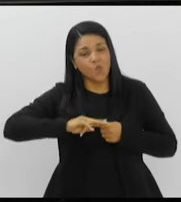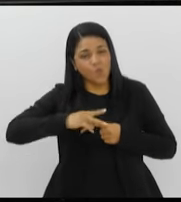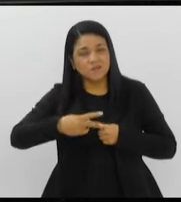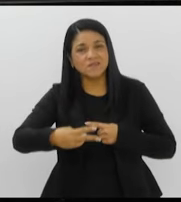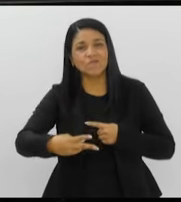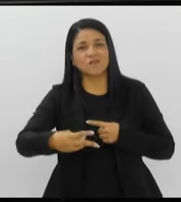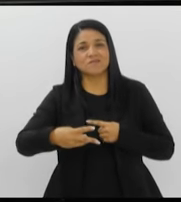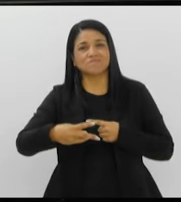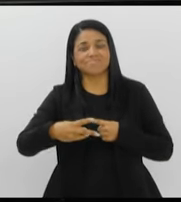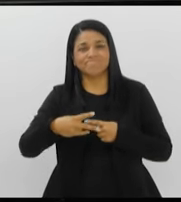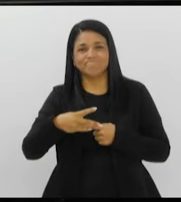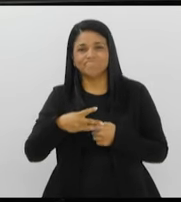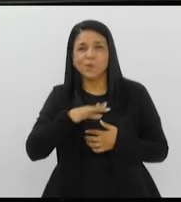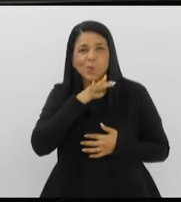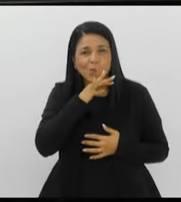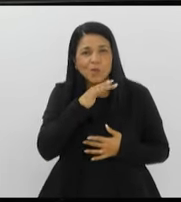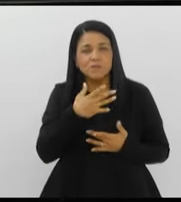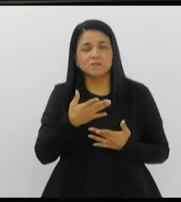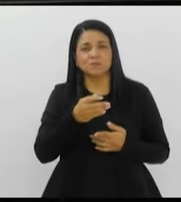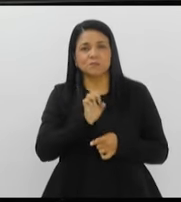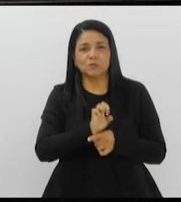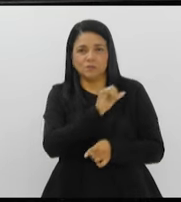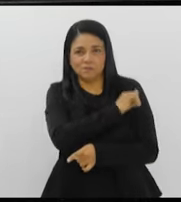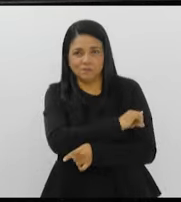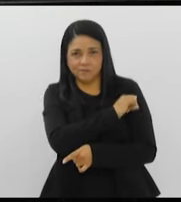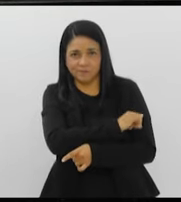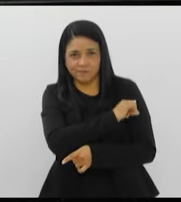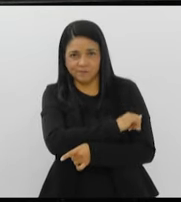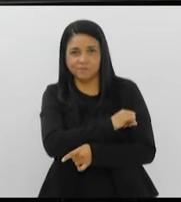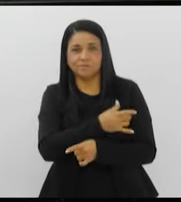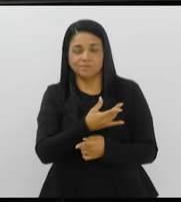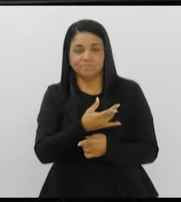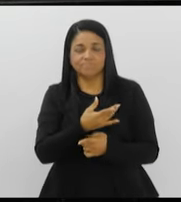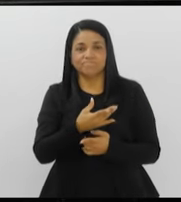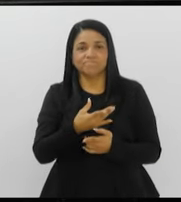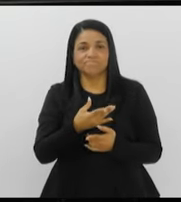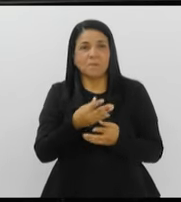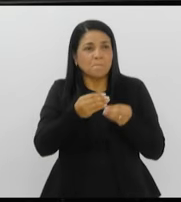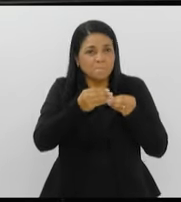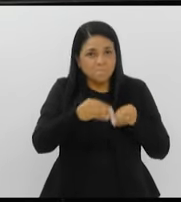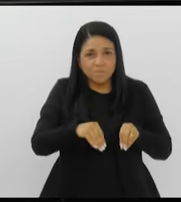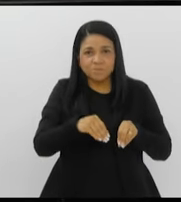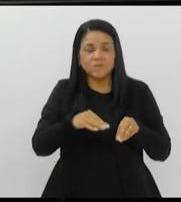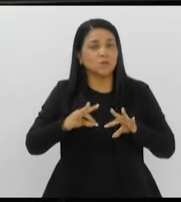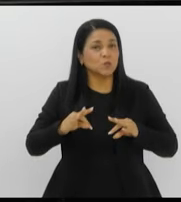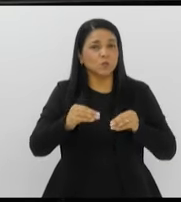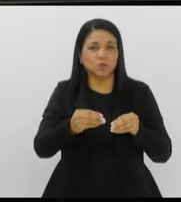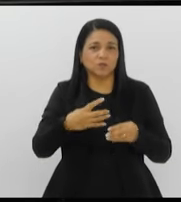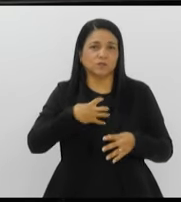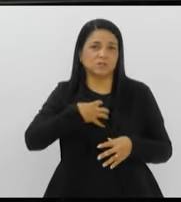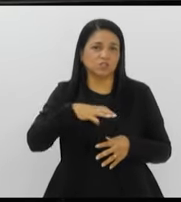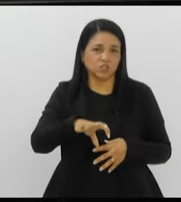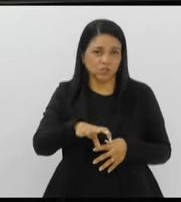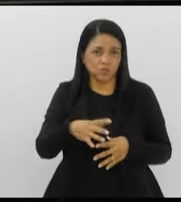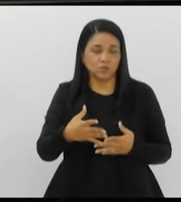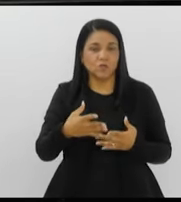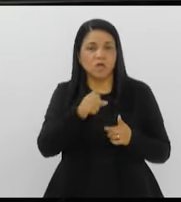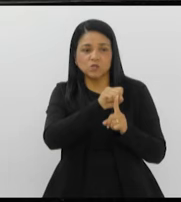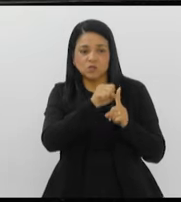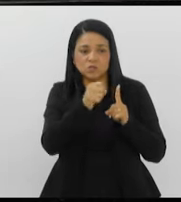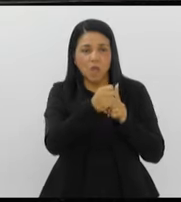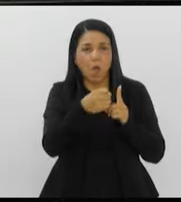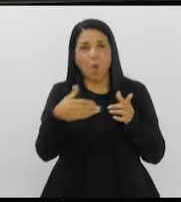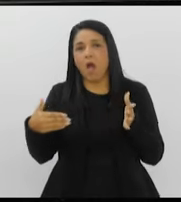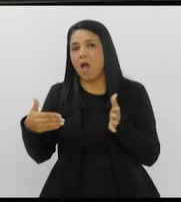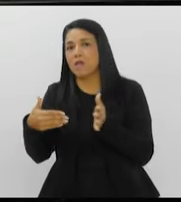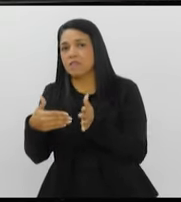nefastas para o estado do Rio de Janeiro, em todos os sentidos, desde o sentido social até